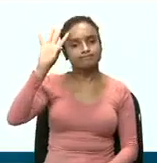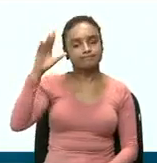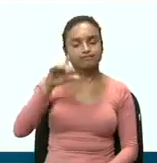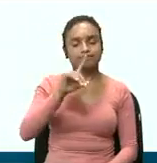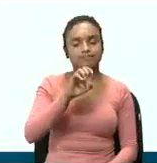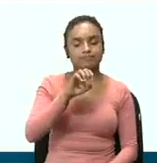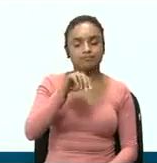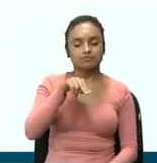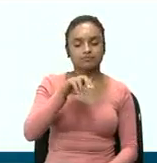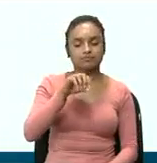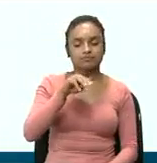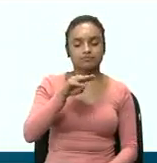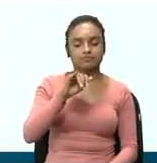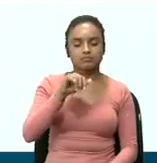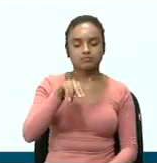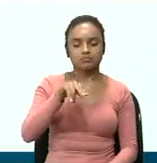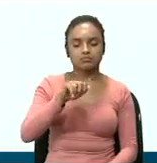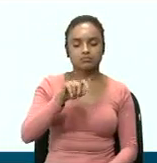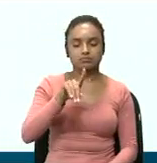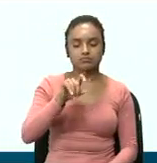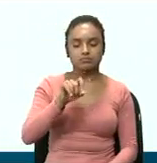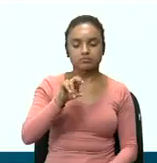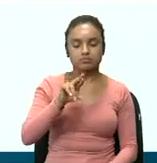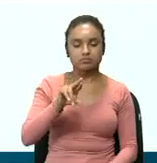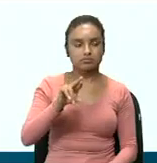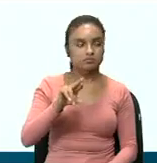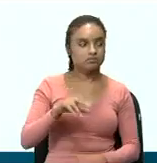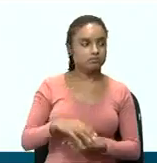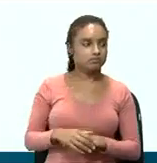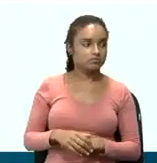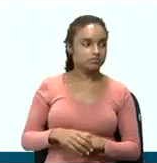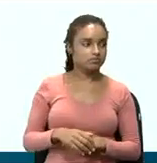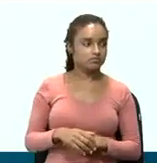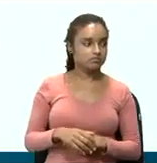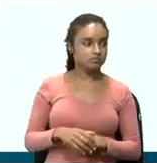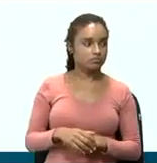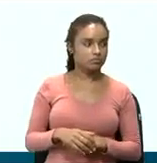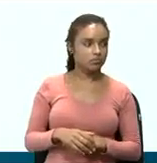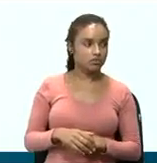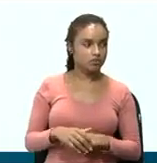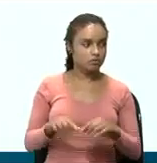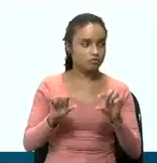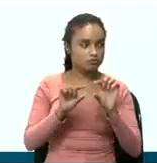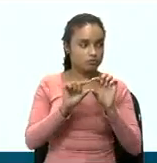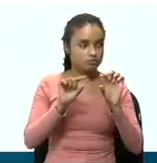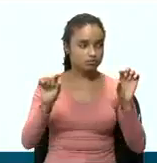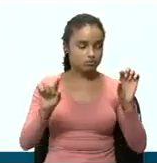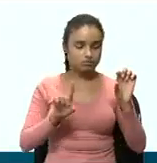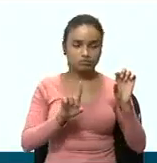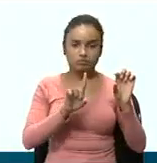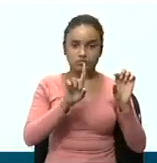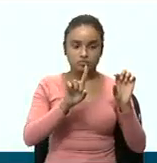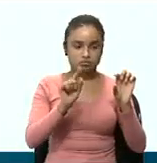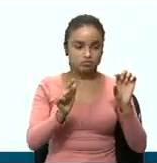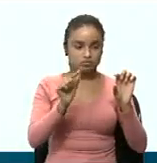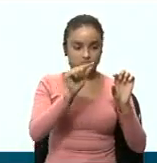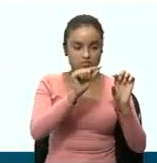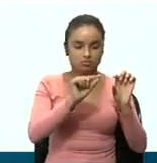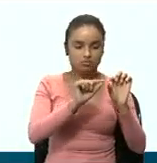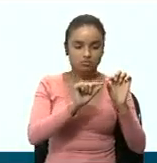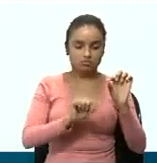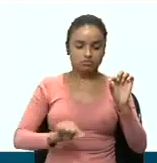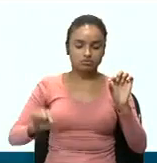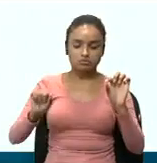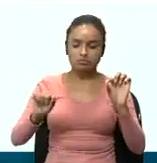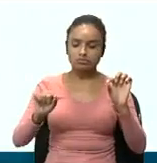denominador. Esse denominador, ele é menor que esse outro,